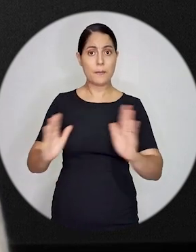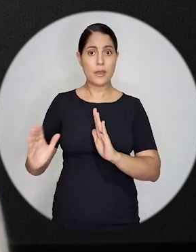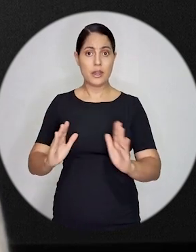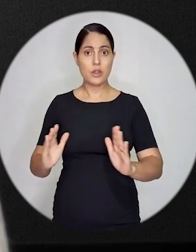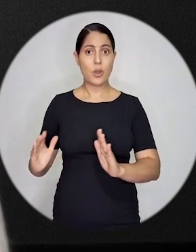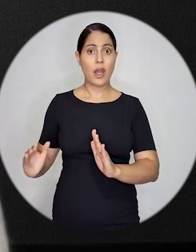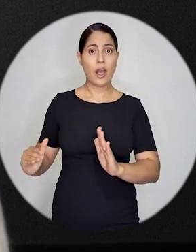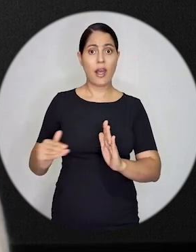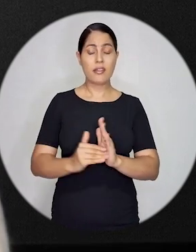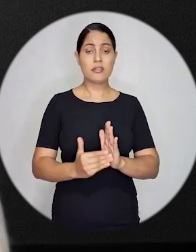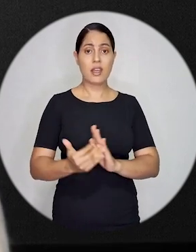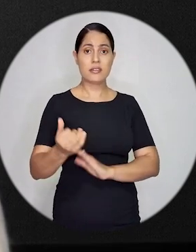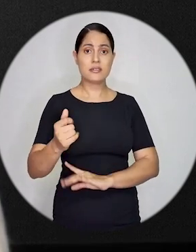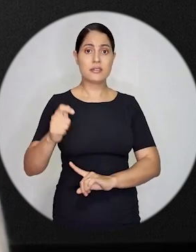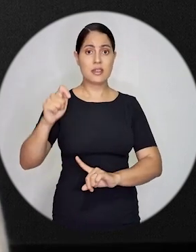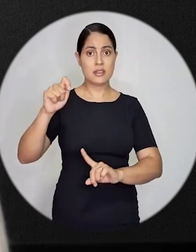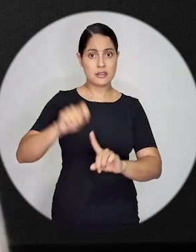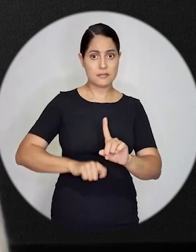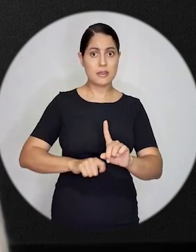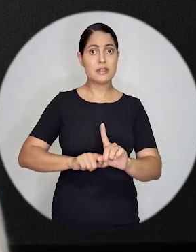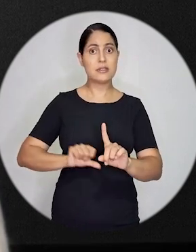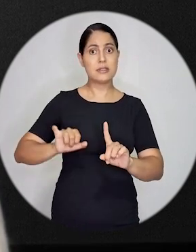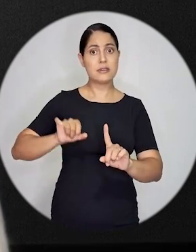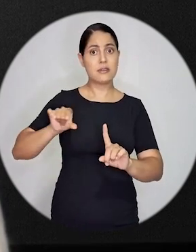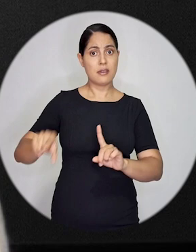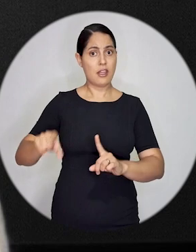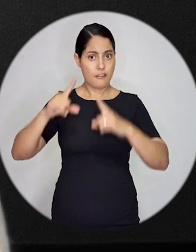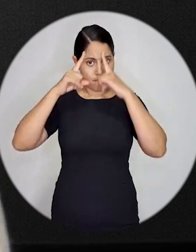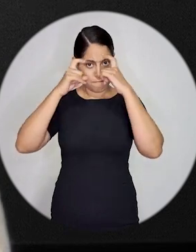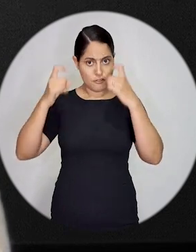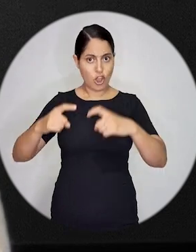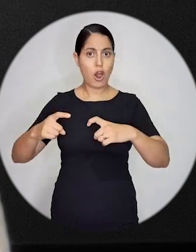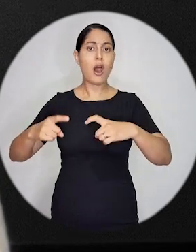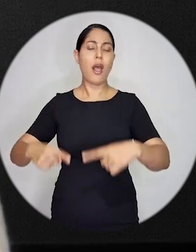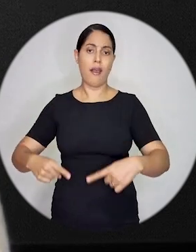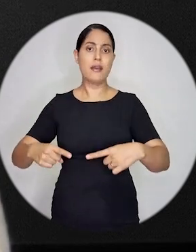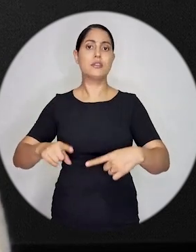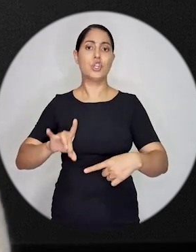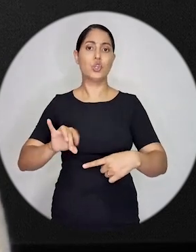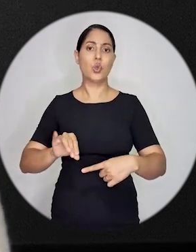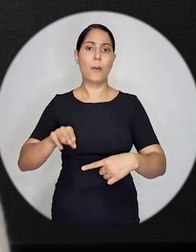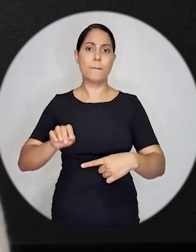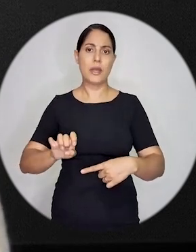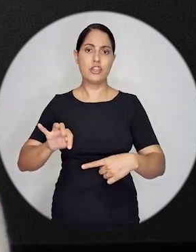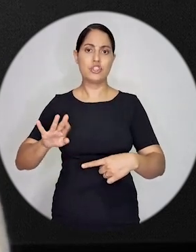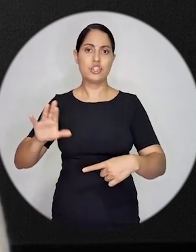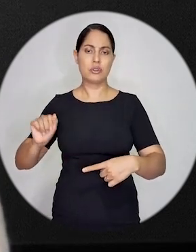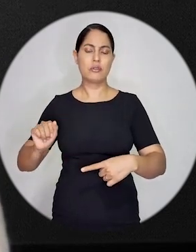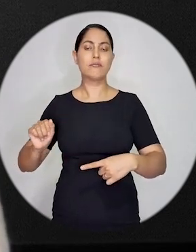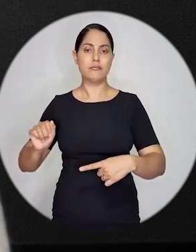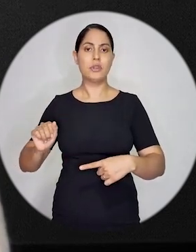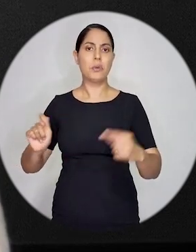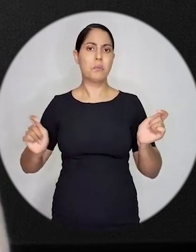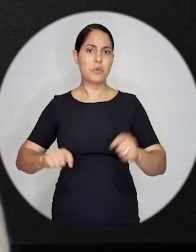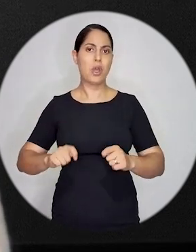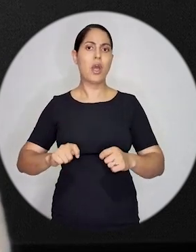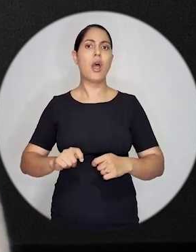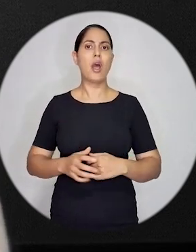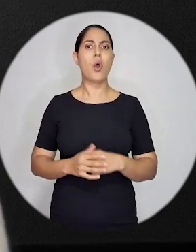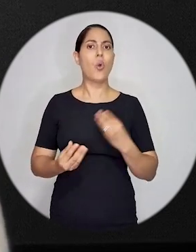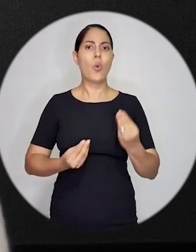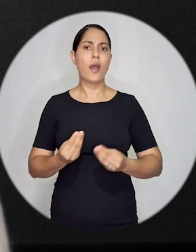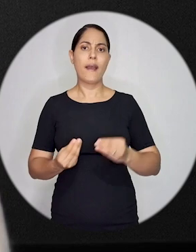incapacidade temporária da mulher que sofre violência doméstica. Esse benefício poderia ser pago por até 6 meses e ficaria